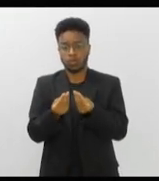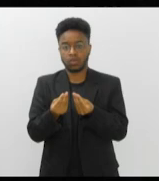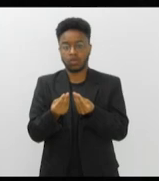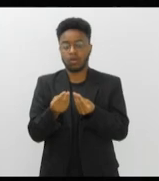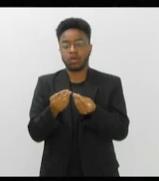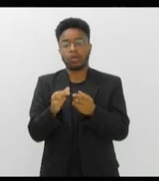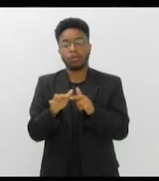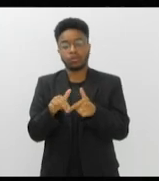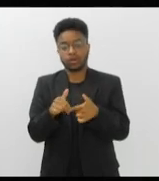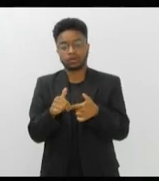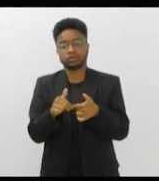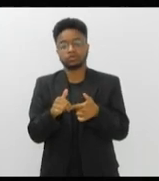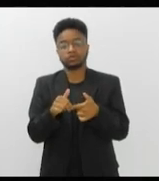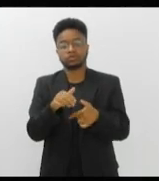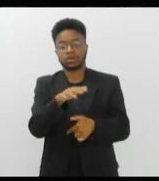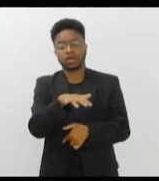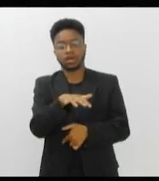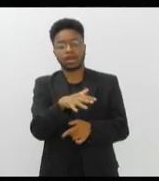recebíveis